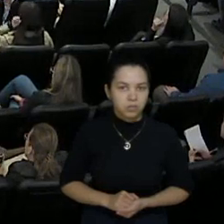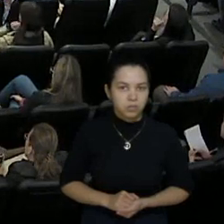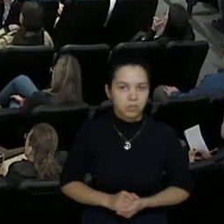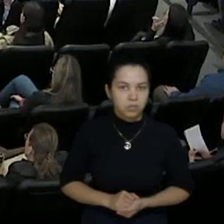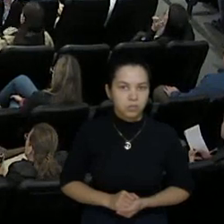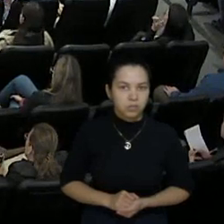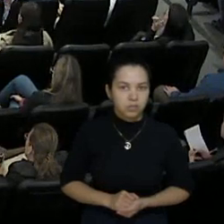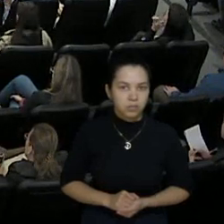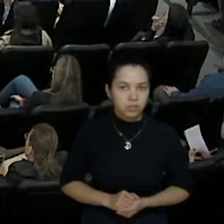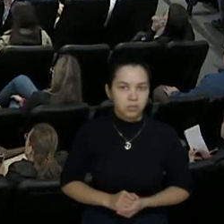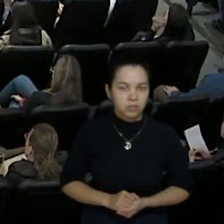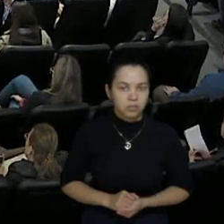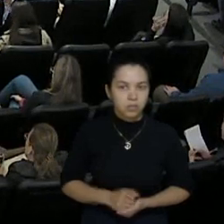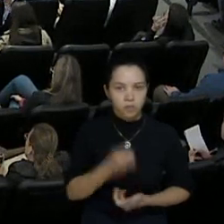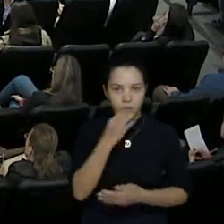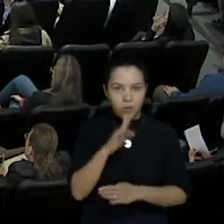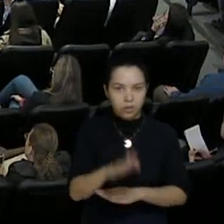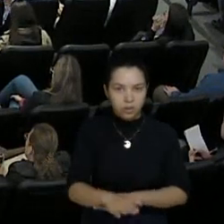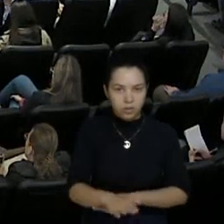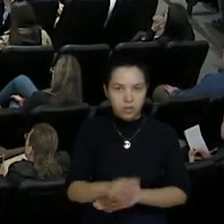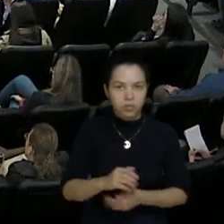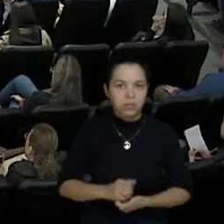desenvolver Boa